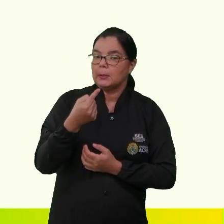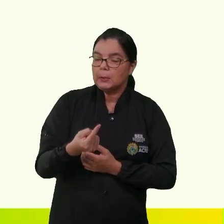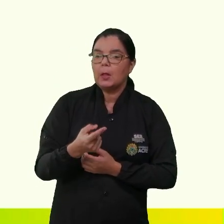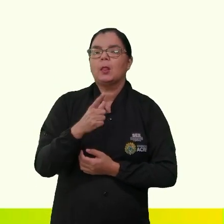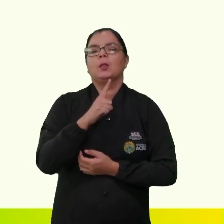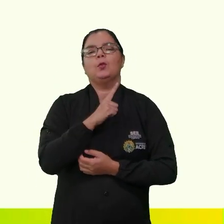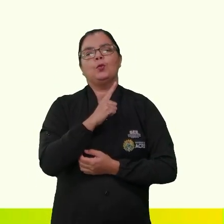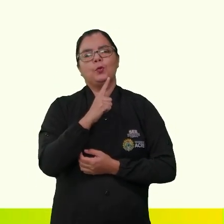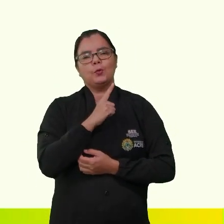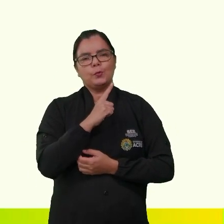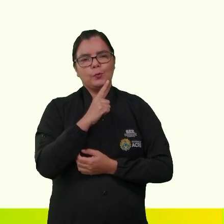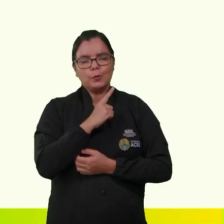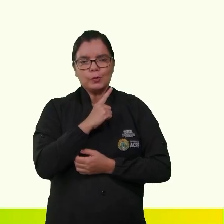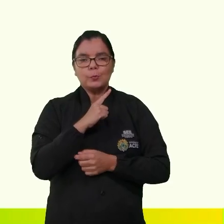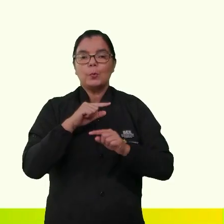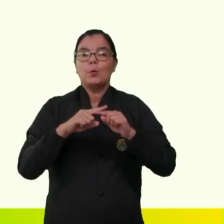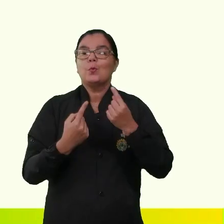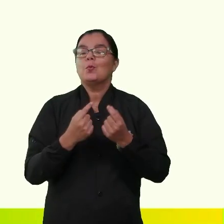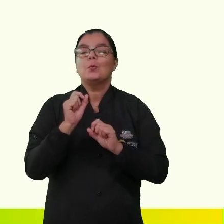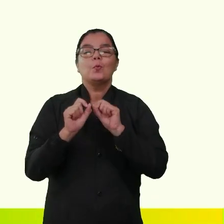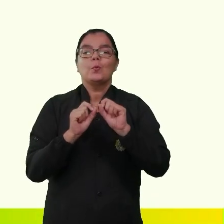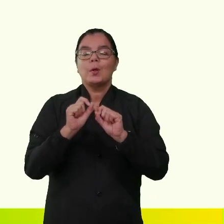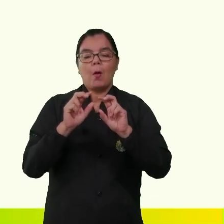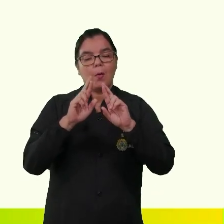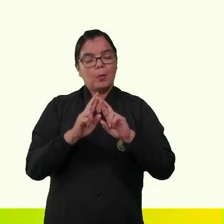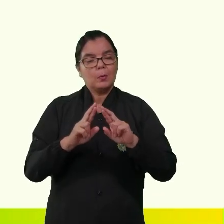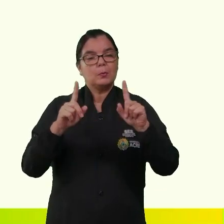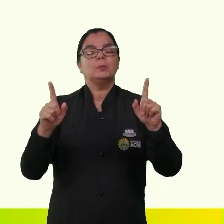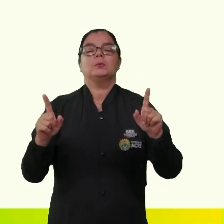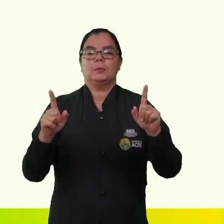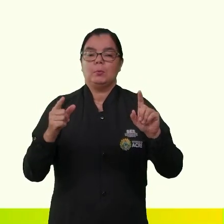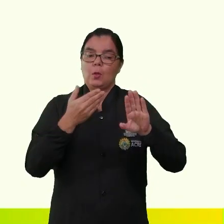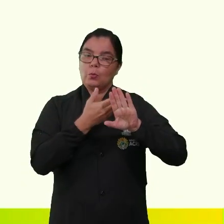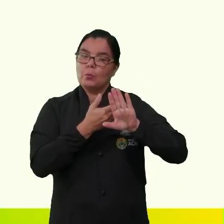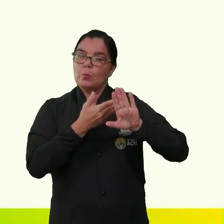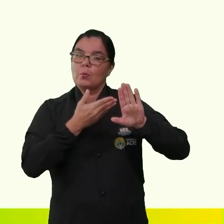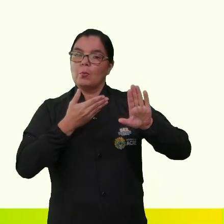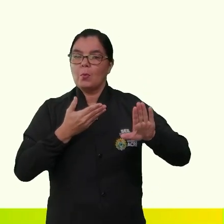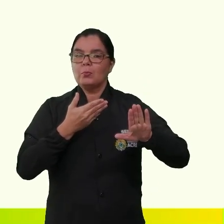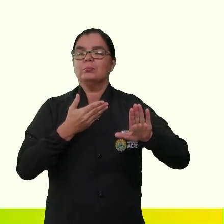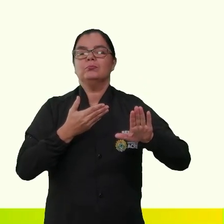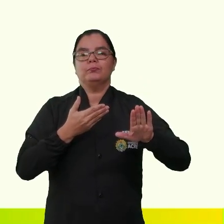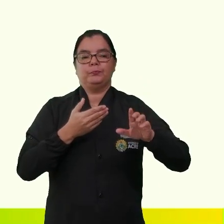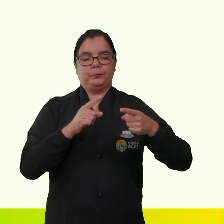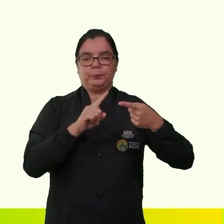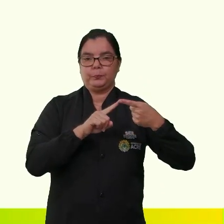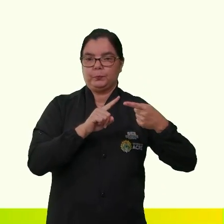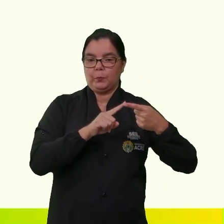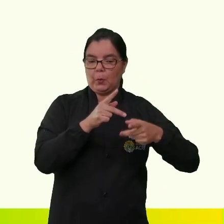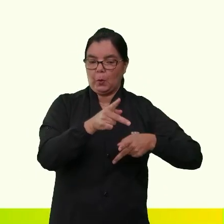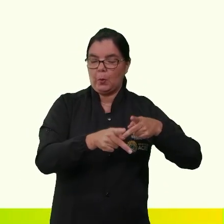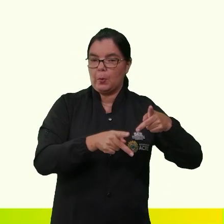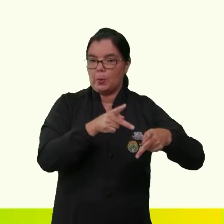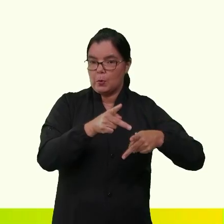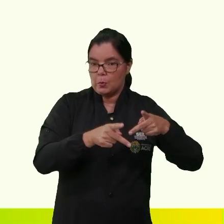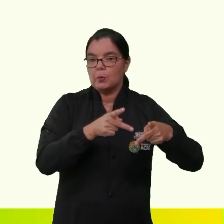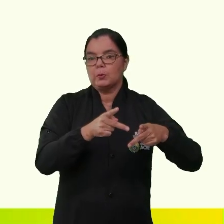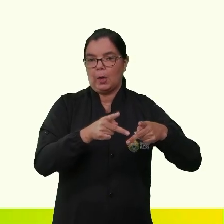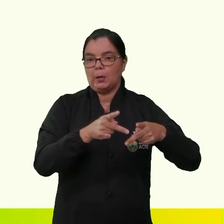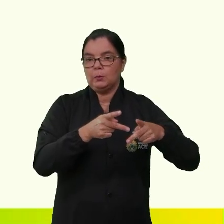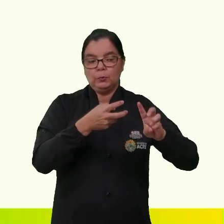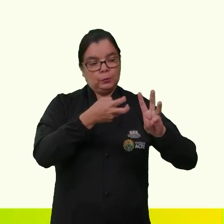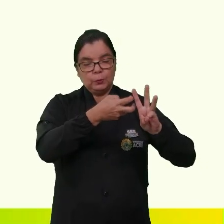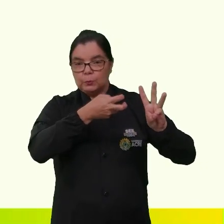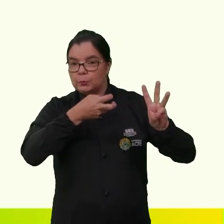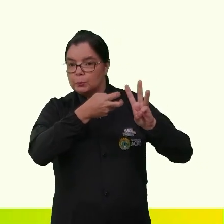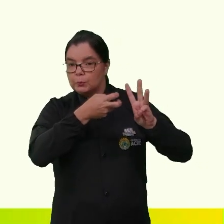eu tenho aqui um antagonismo, eu tenho uma diferença, um distanciamento, tá? Entre os povos